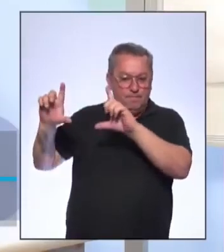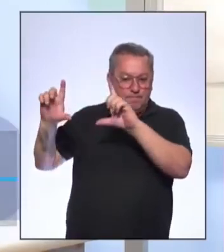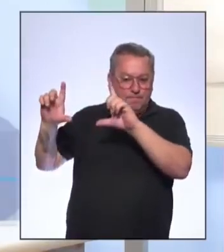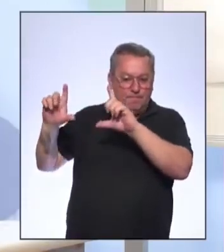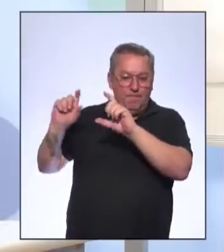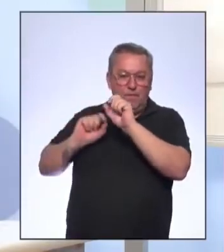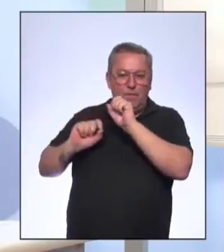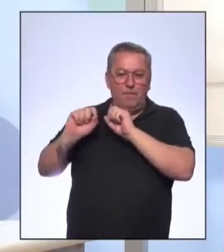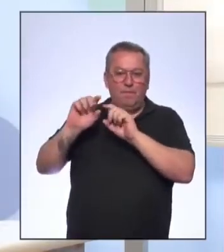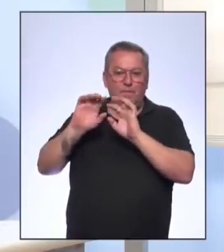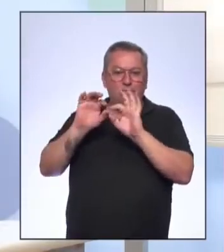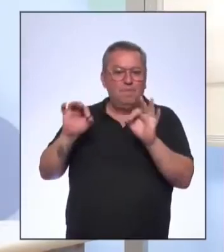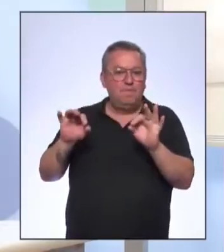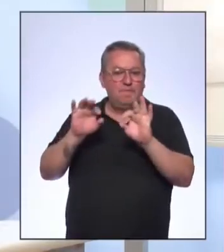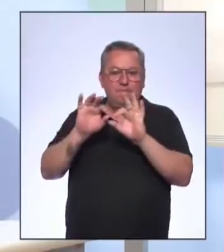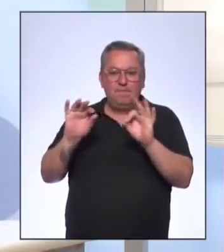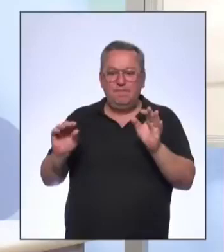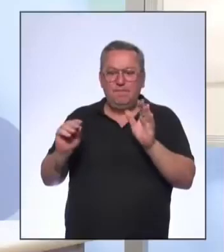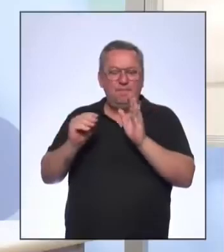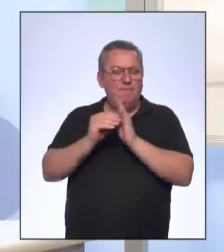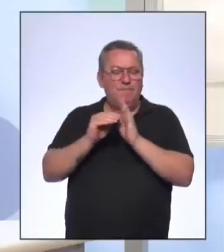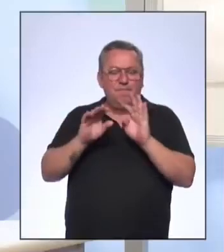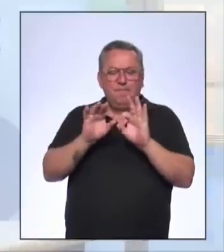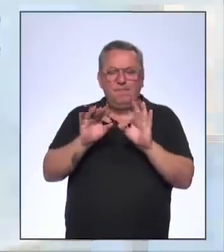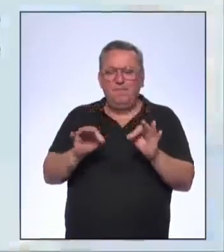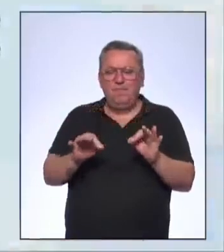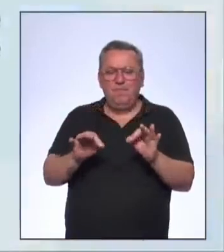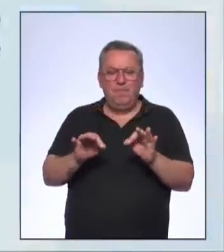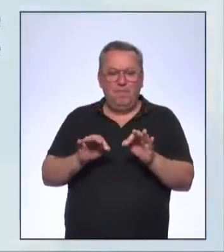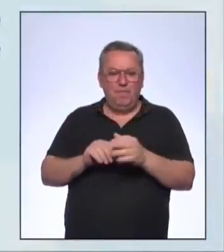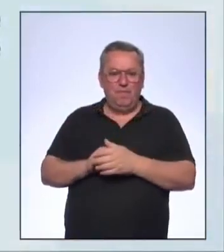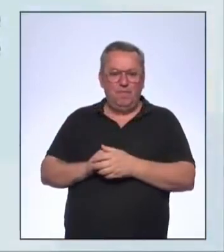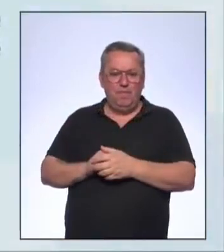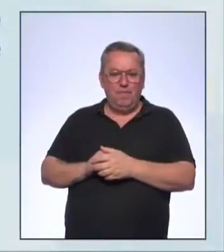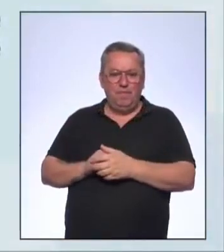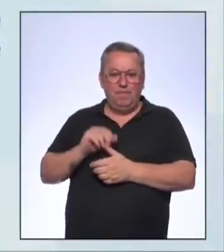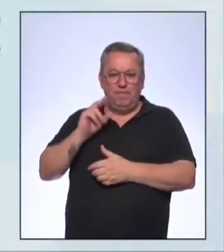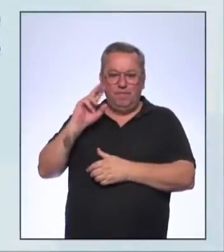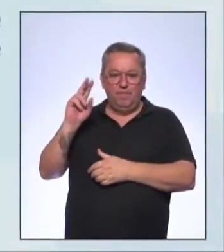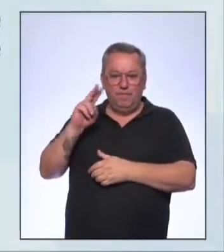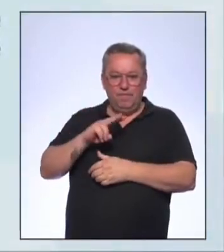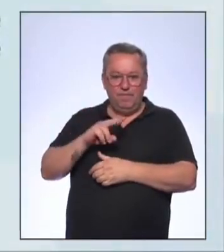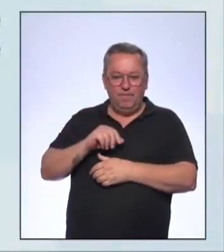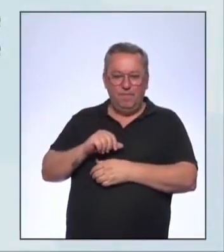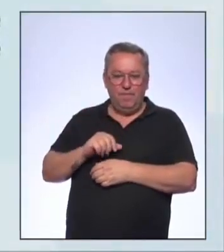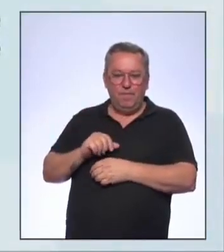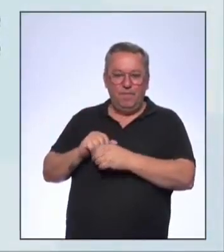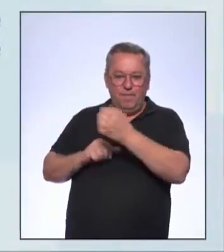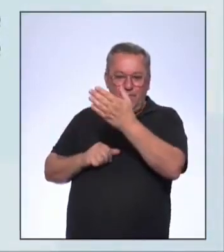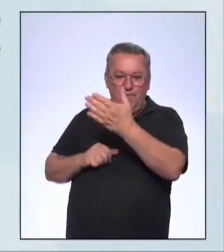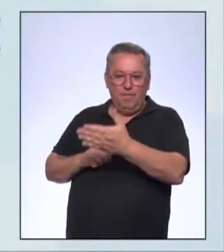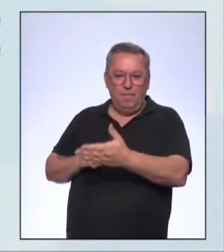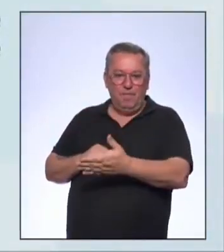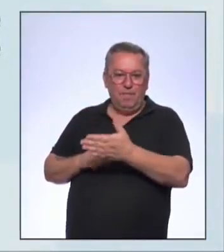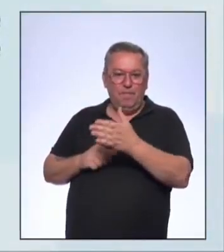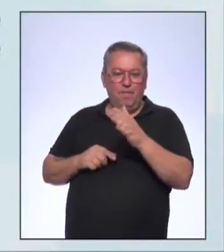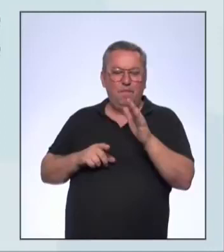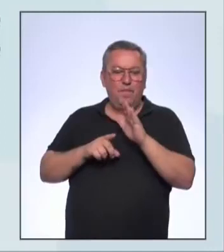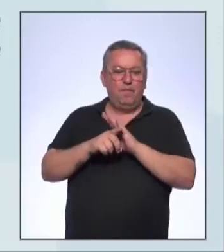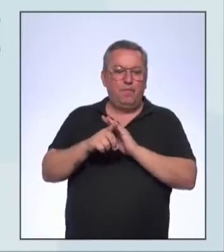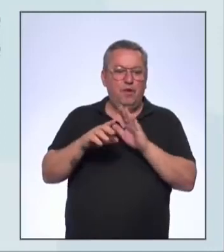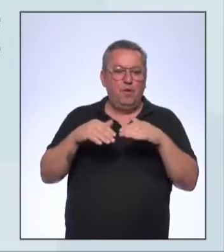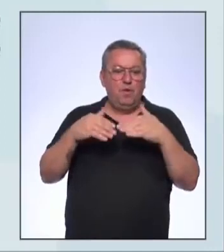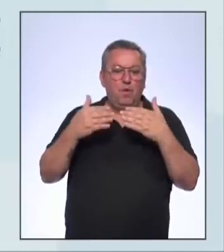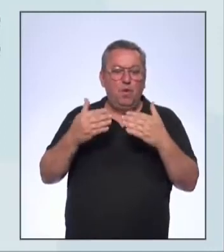mais simples, como a maioria colocou aí na resolução. Então na tela de vocês está a relação. Então a pergunta era,